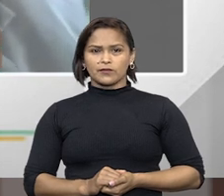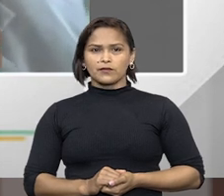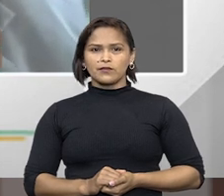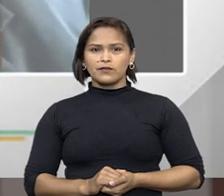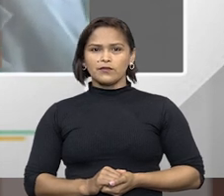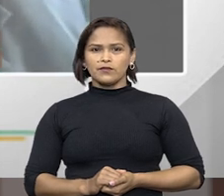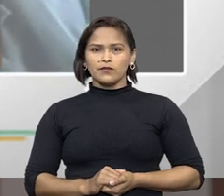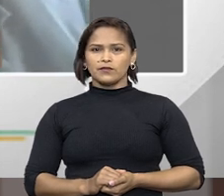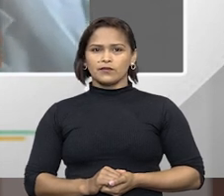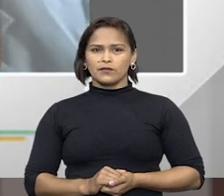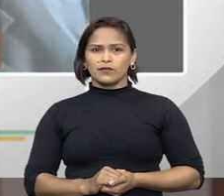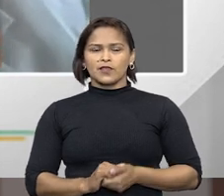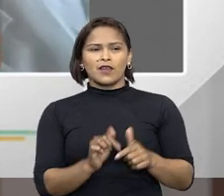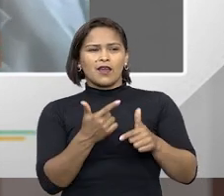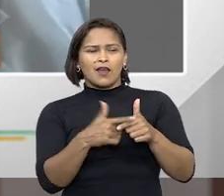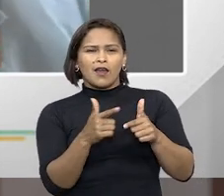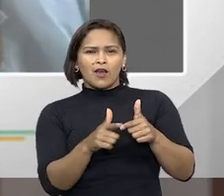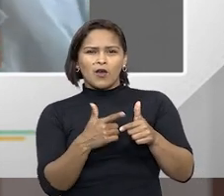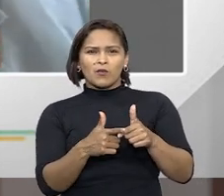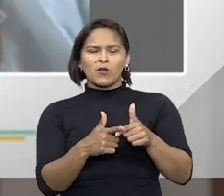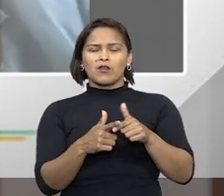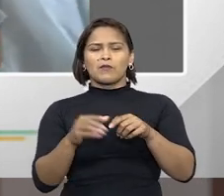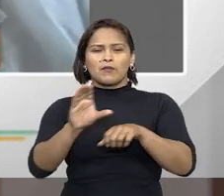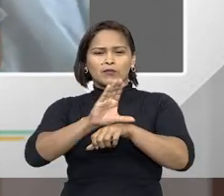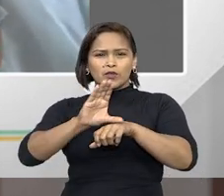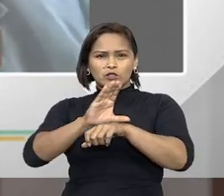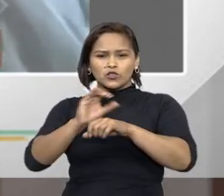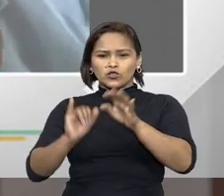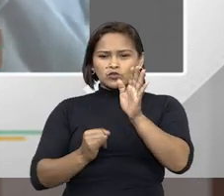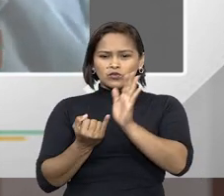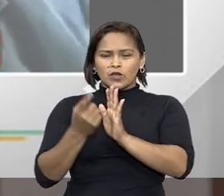legislação infraconstitucional não especializada.